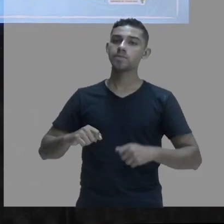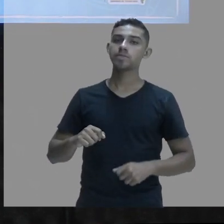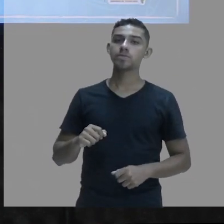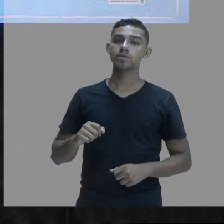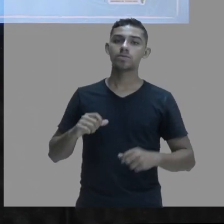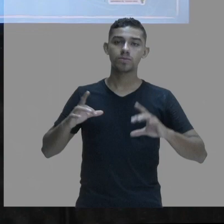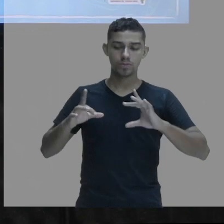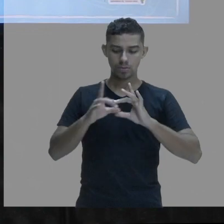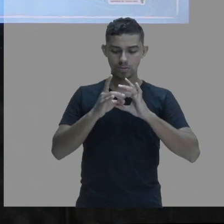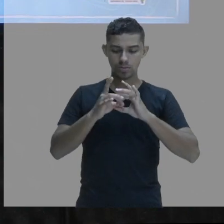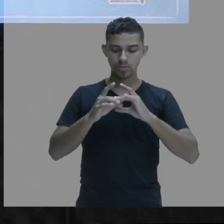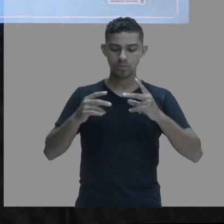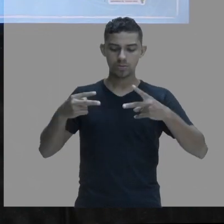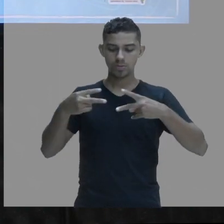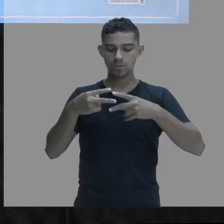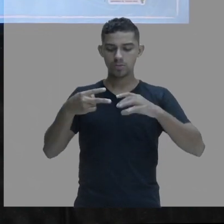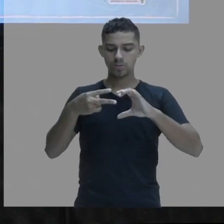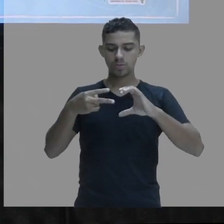da ligação dupla.